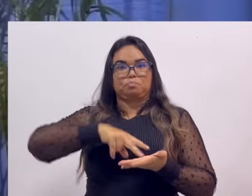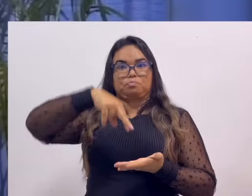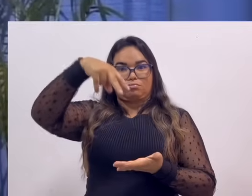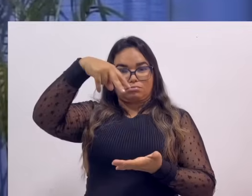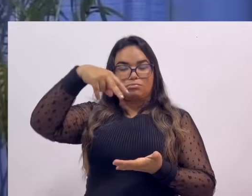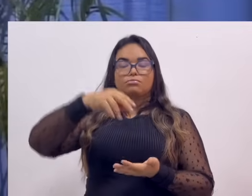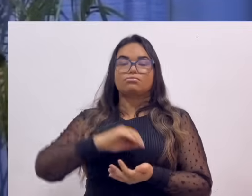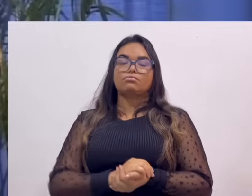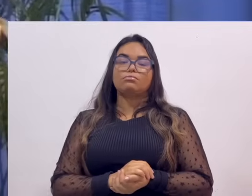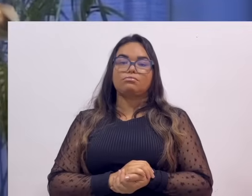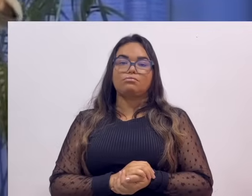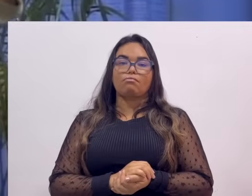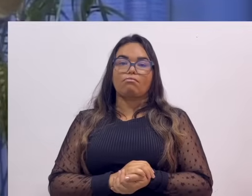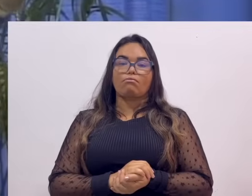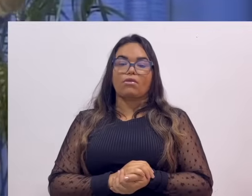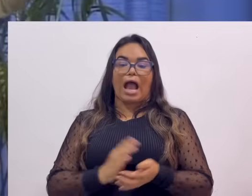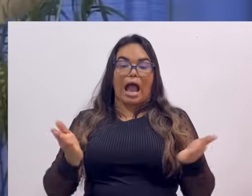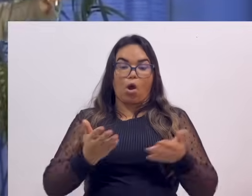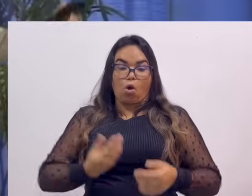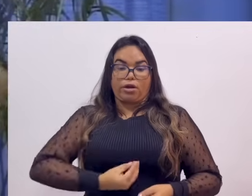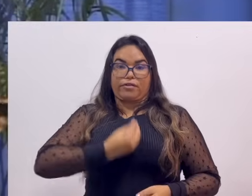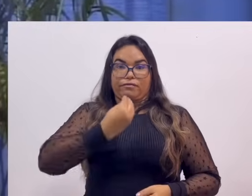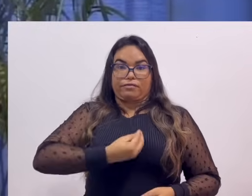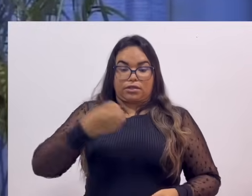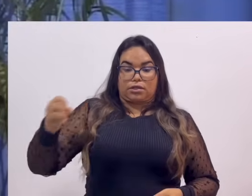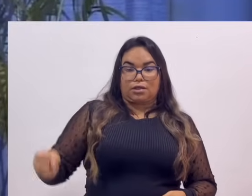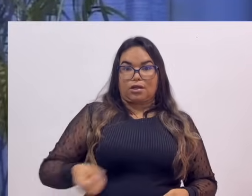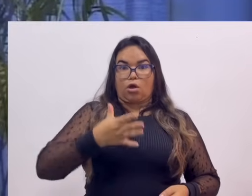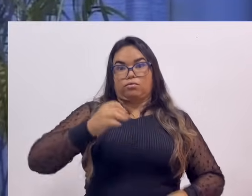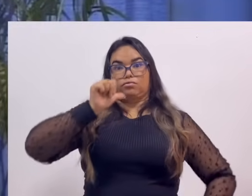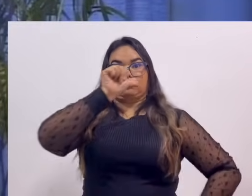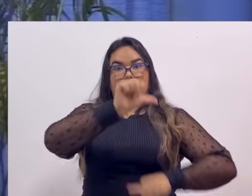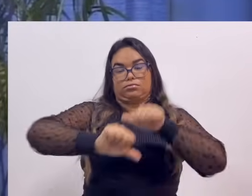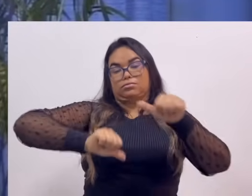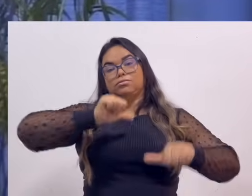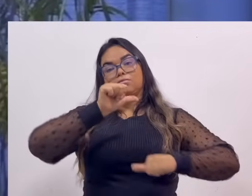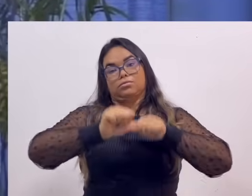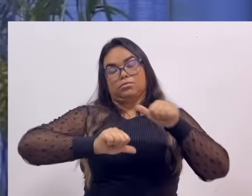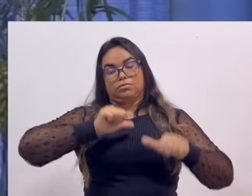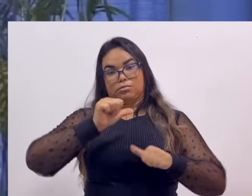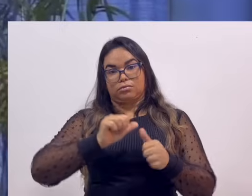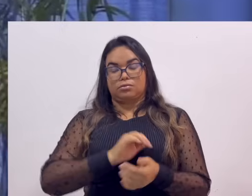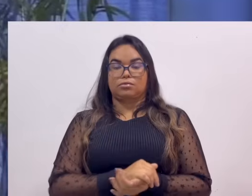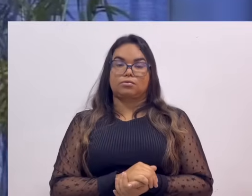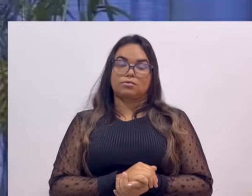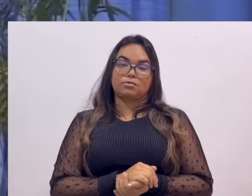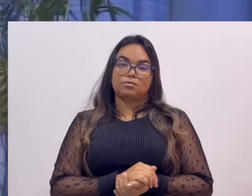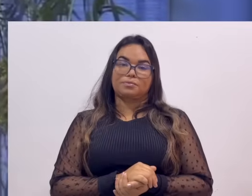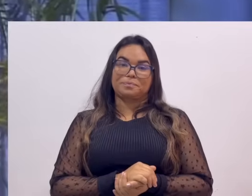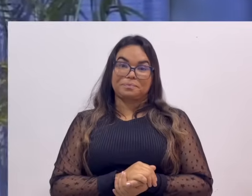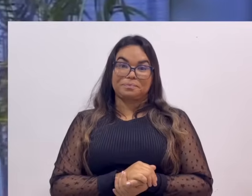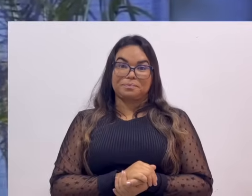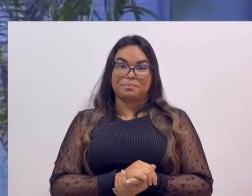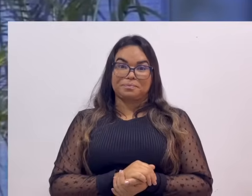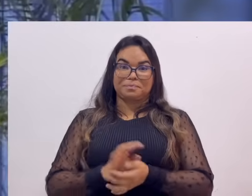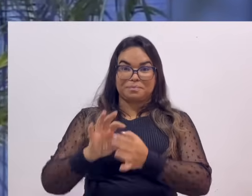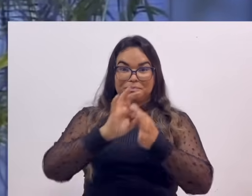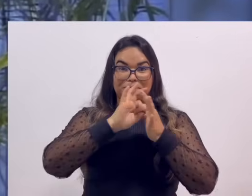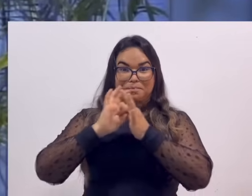E o novo homem será transformado e o novo homem transformado em Cristo.